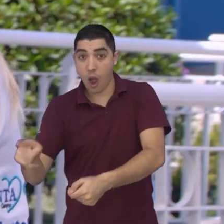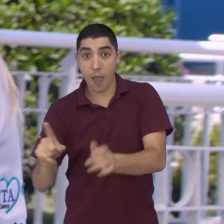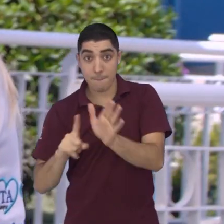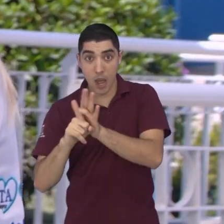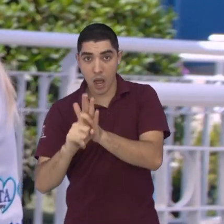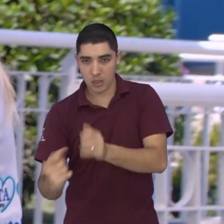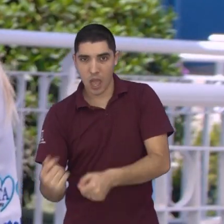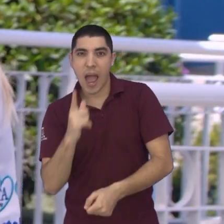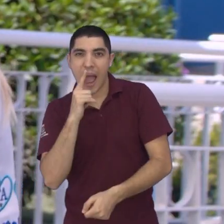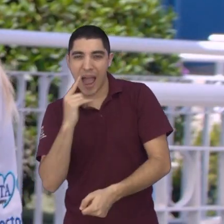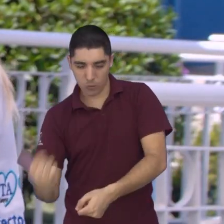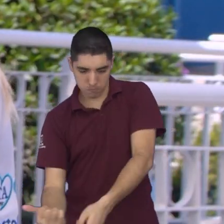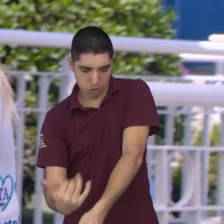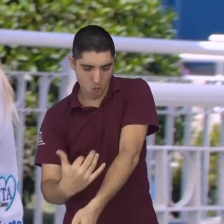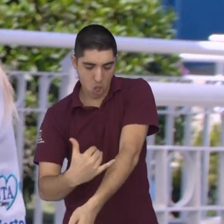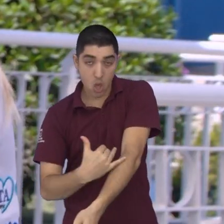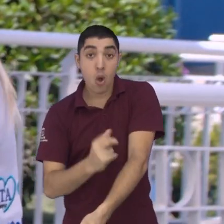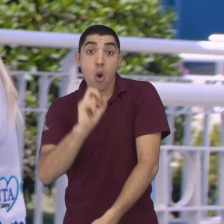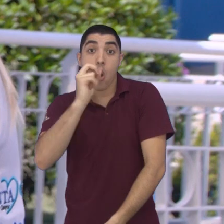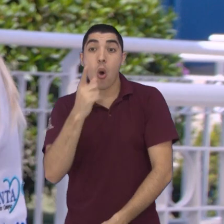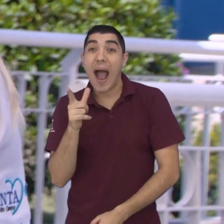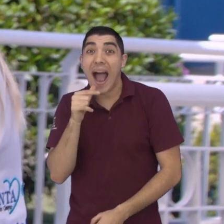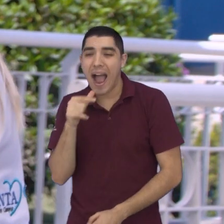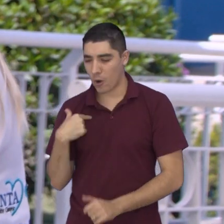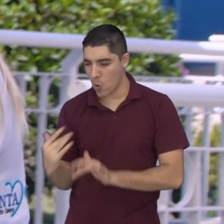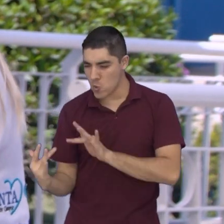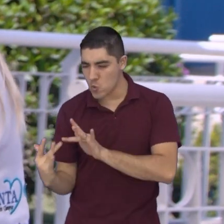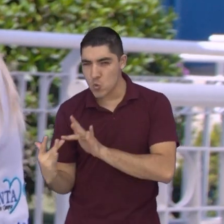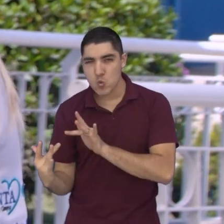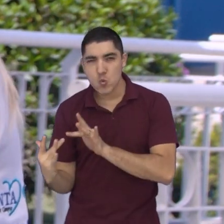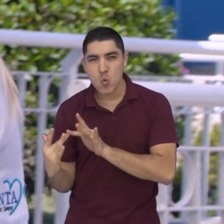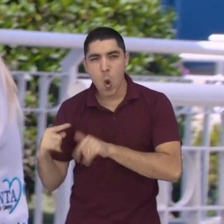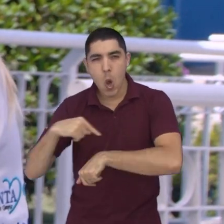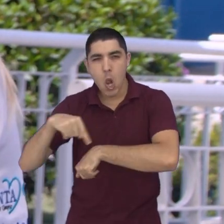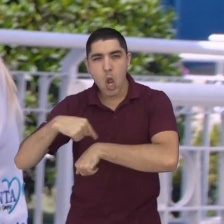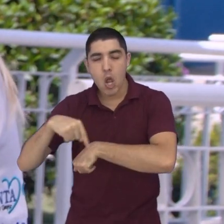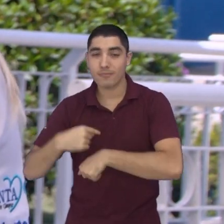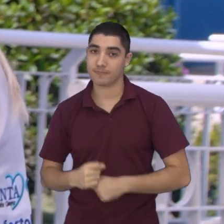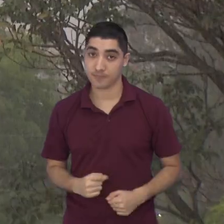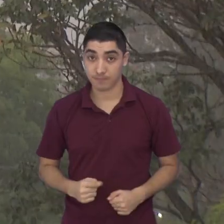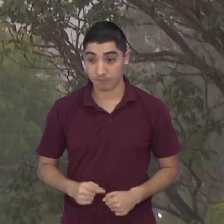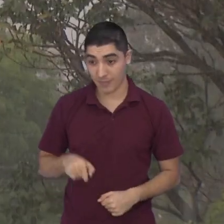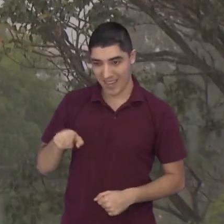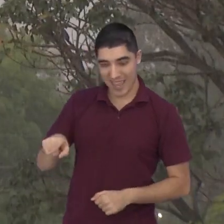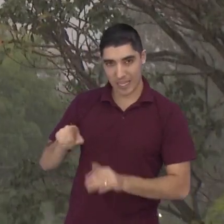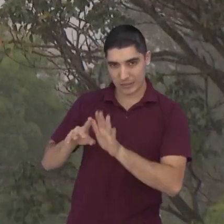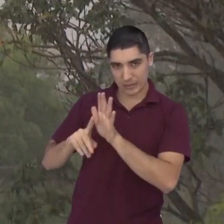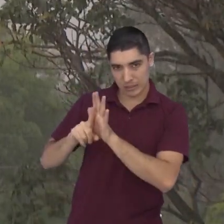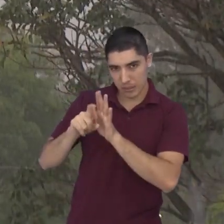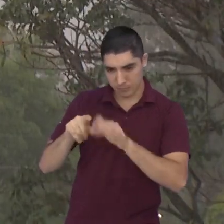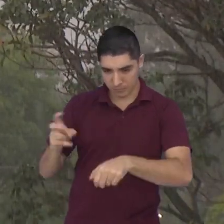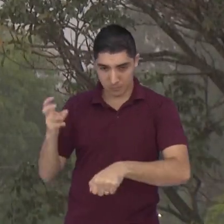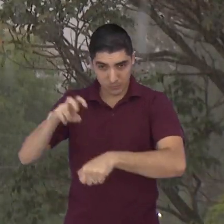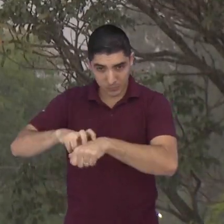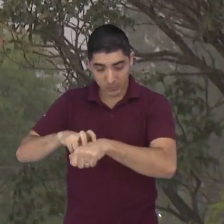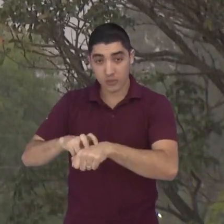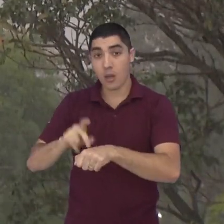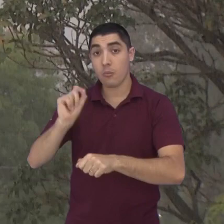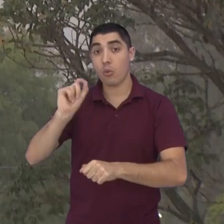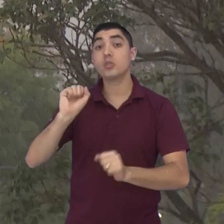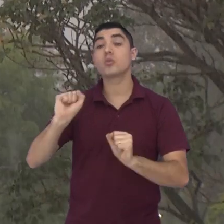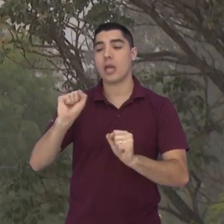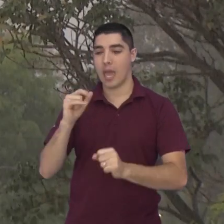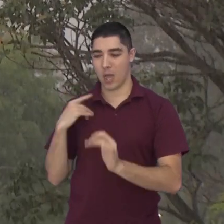ocorra a penetração da bactéria ou então um contato muito prolongado com essa água tá os sintomas da leptospirose podem